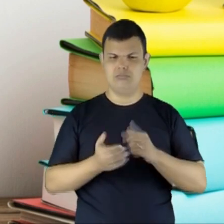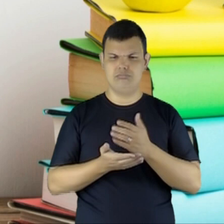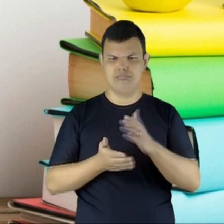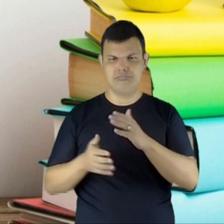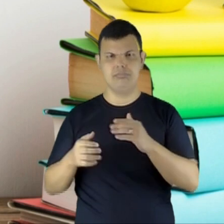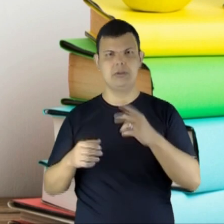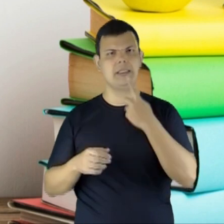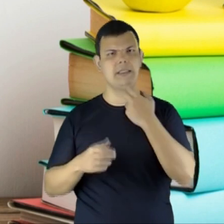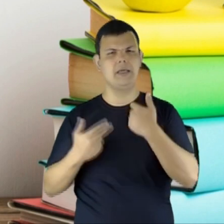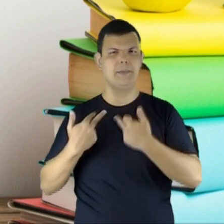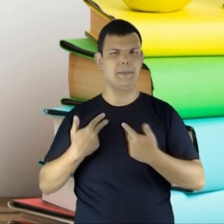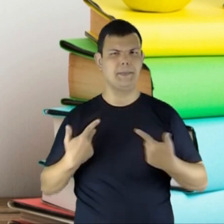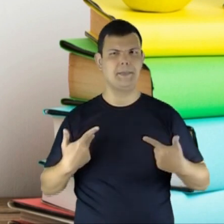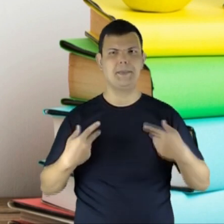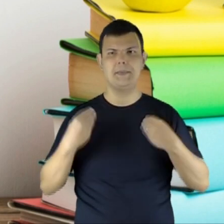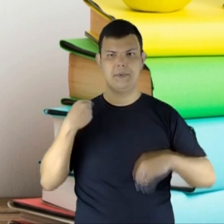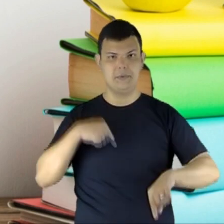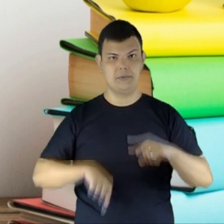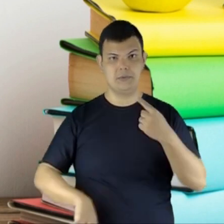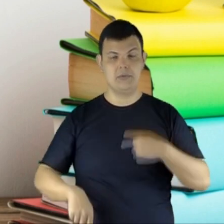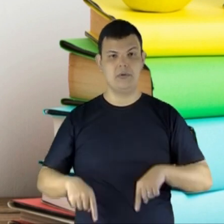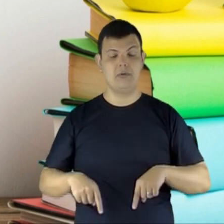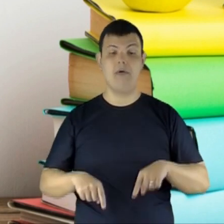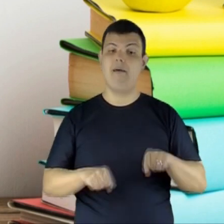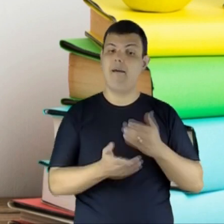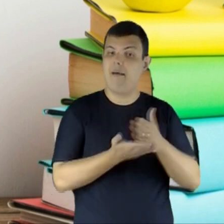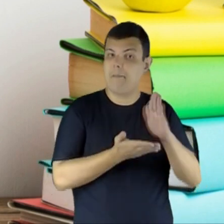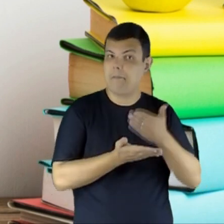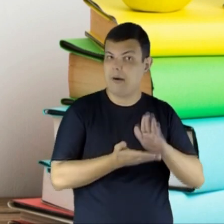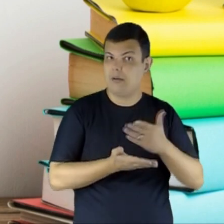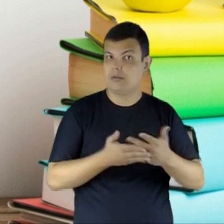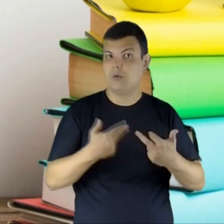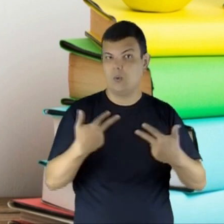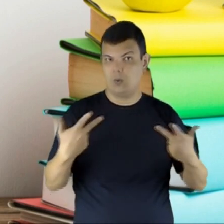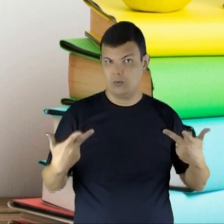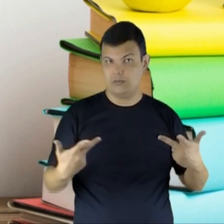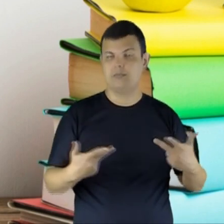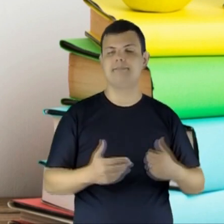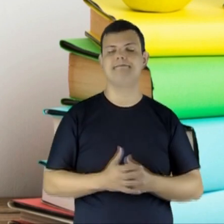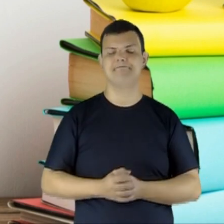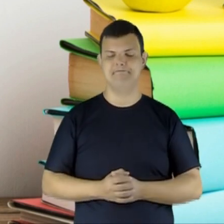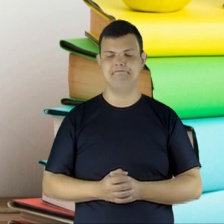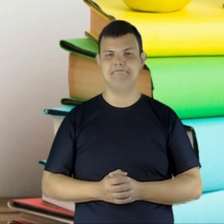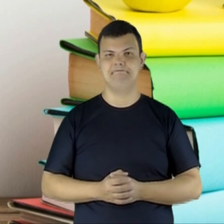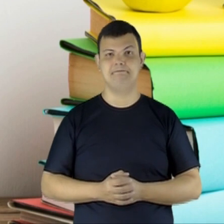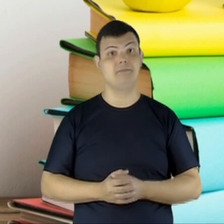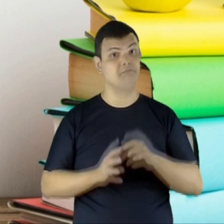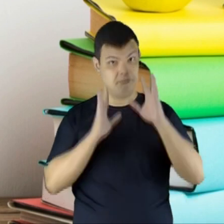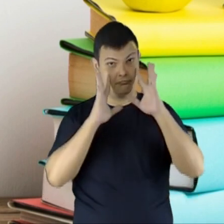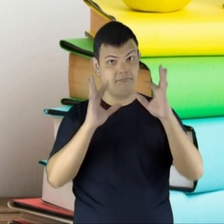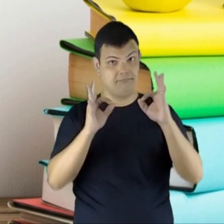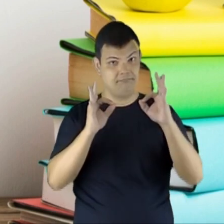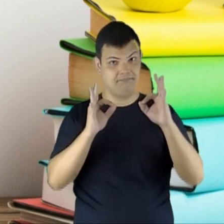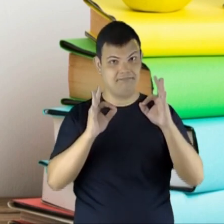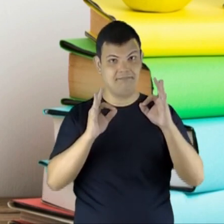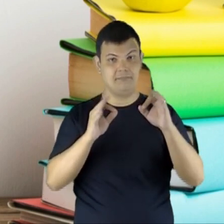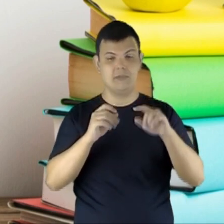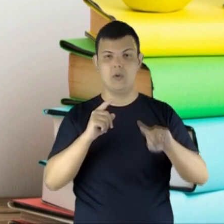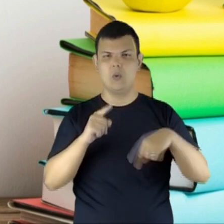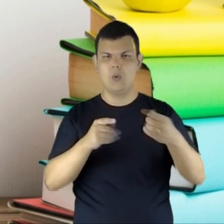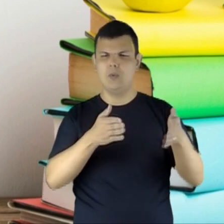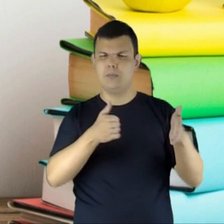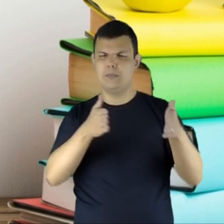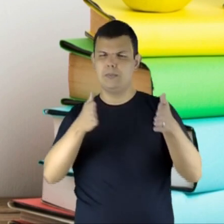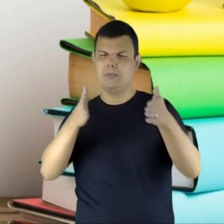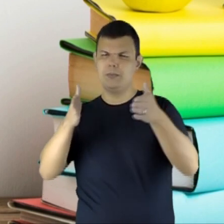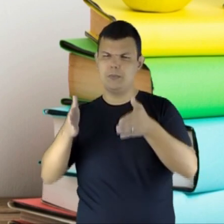dos nutrientes pelo organismo e a eliminação dos resíduos produzidos, ok? Então se ligue aí. Durante a aula de